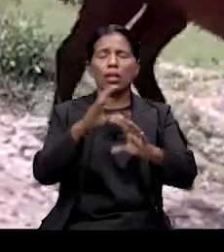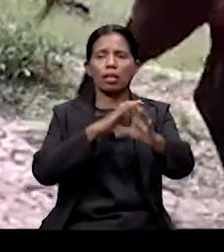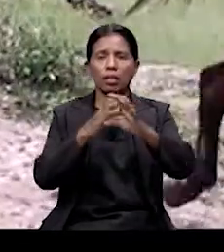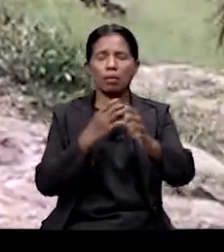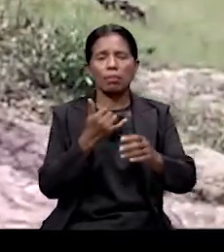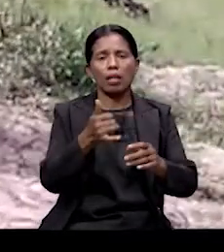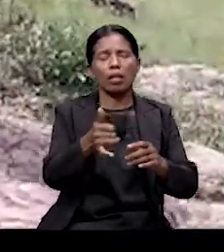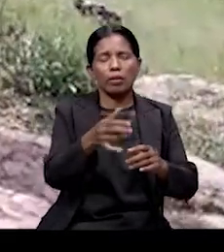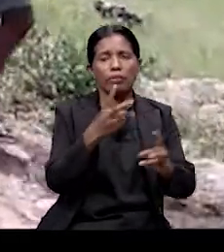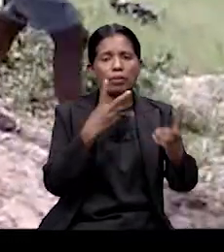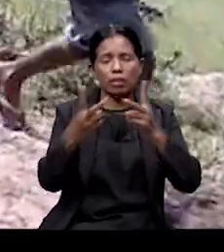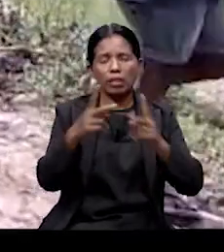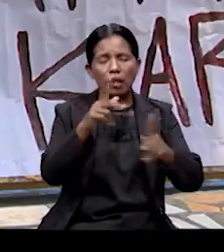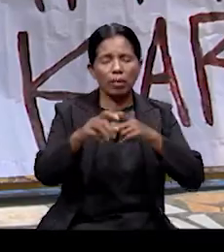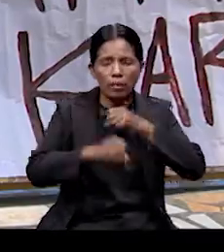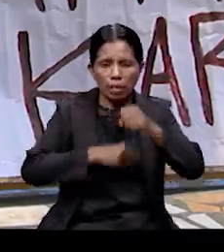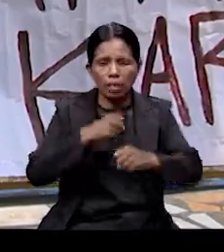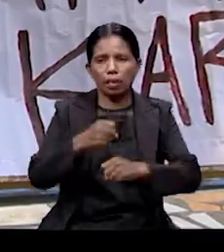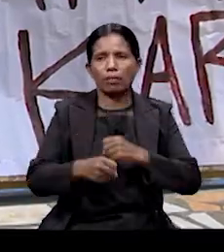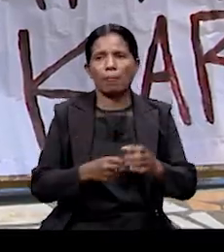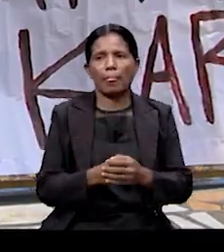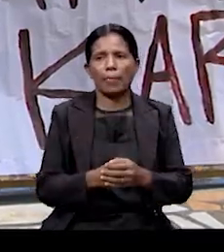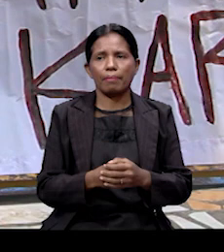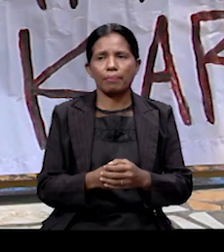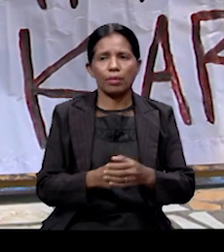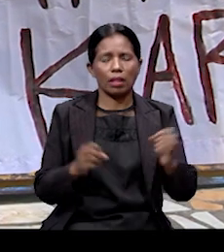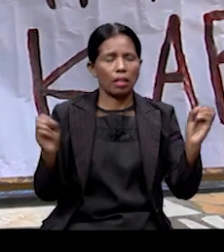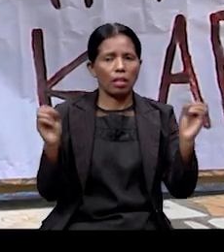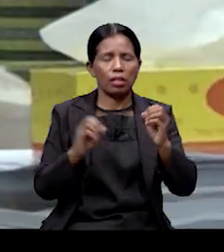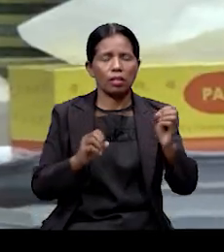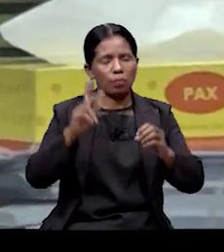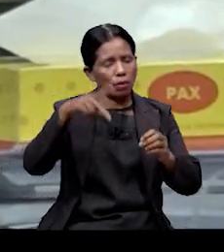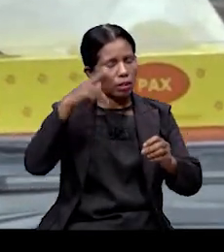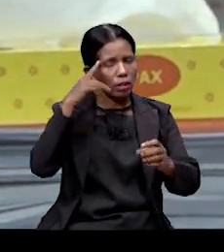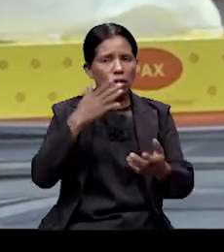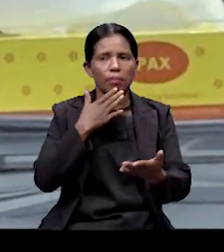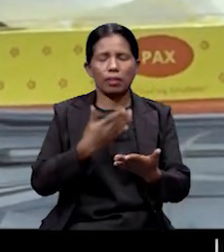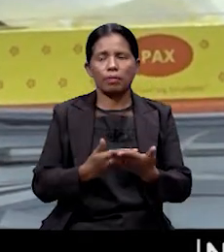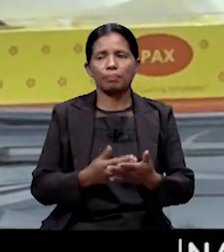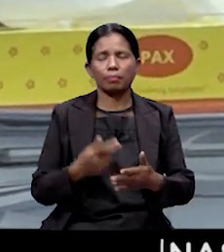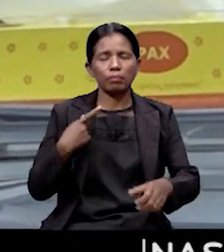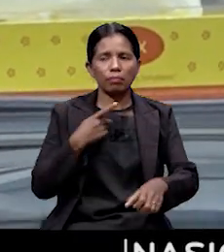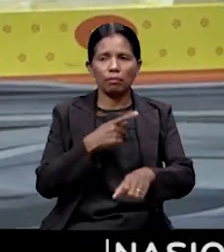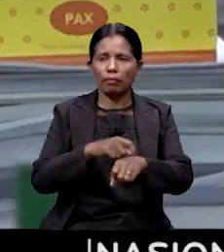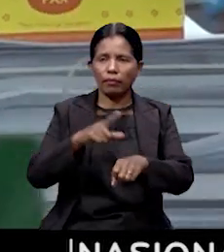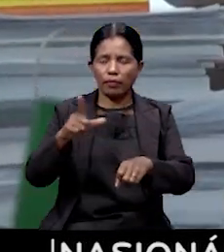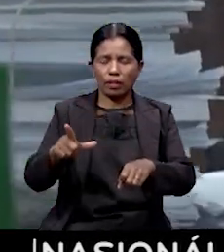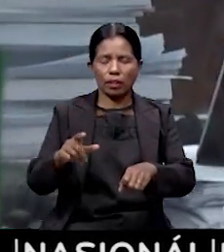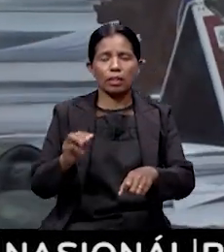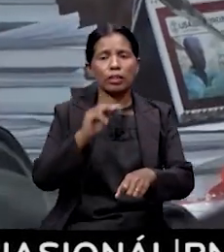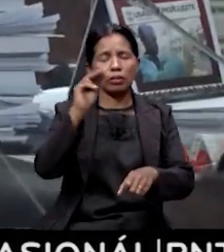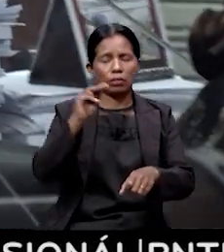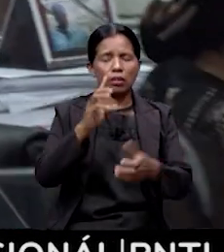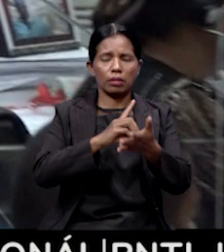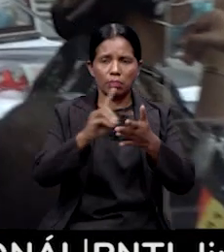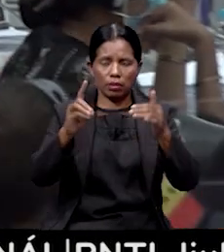em sofrimento, pensão vitalícia e não é la osa recurso que a política é de dia. Parlamento Nacional e plenária segunda semana, né, aprovou